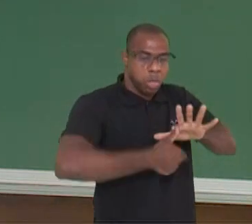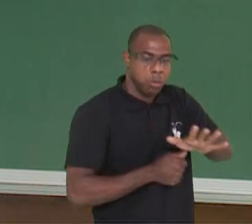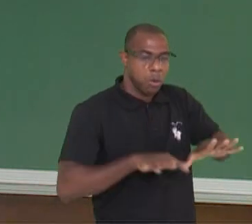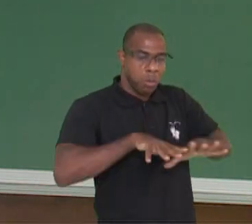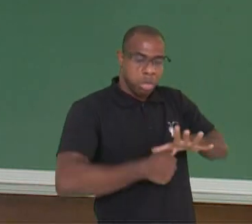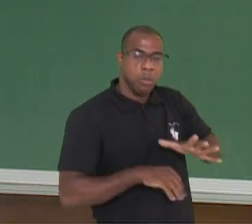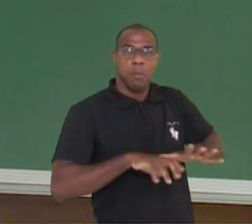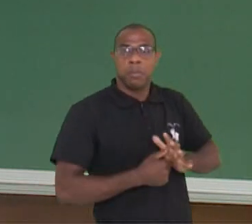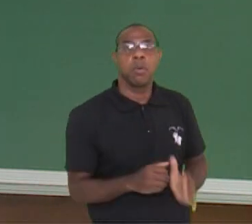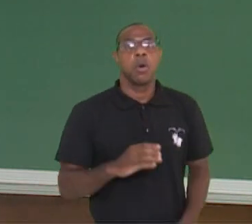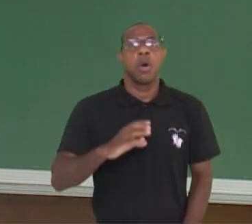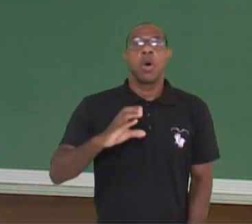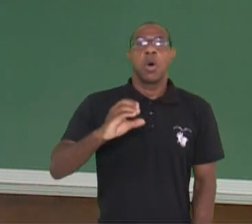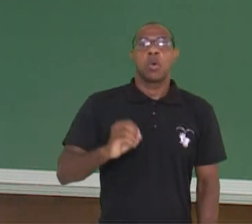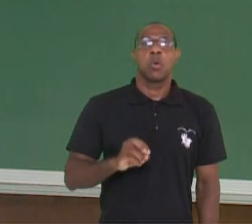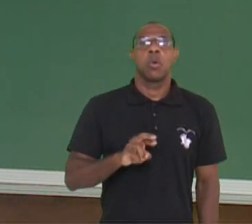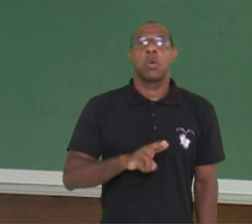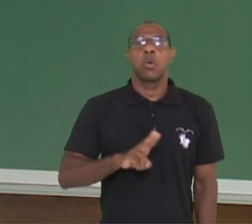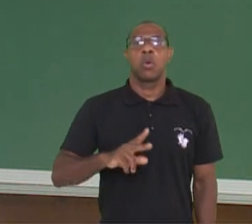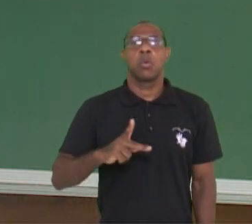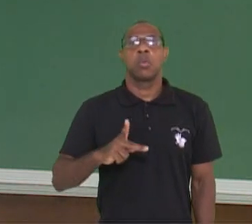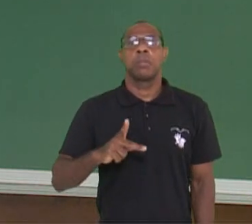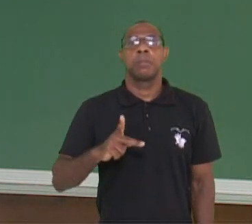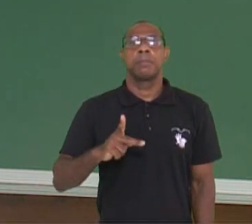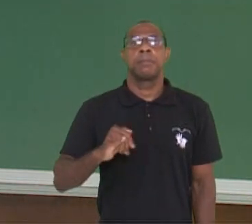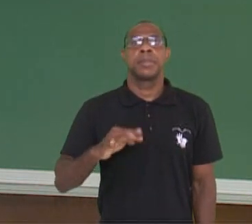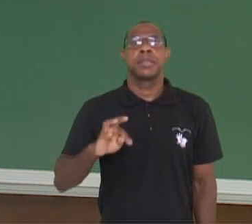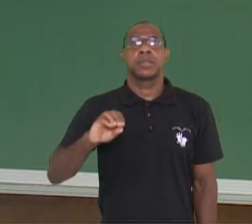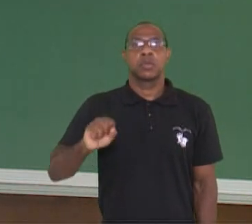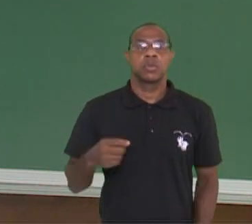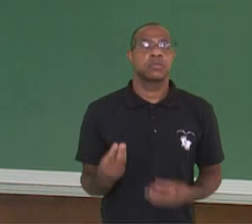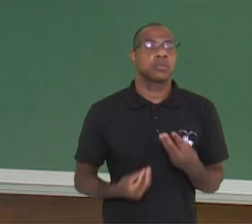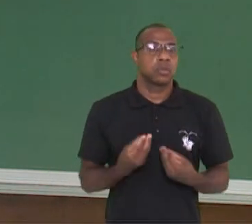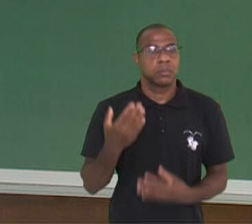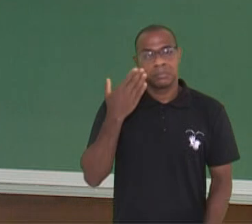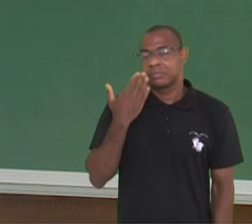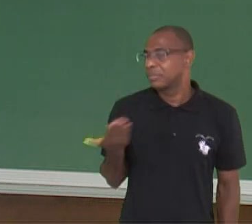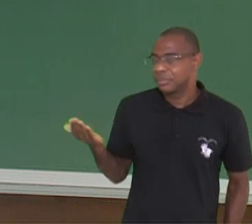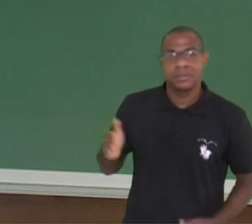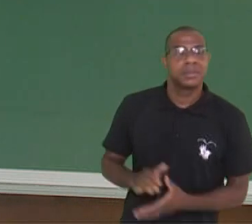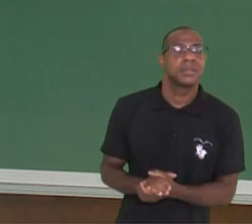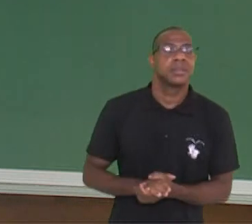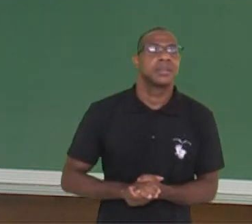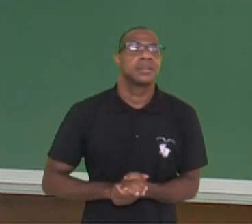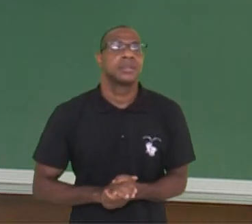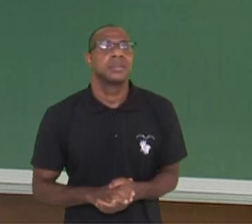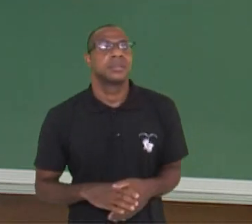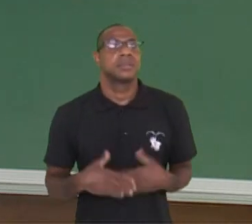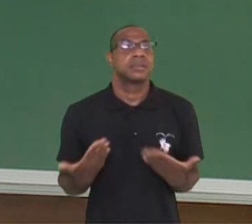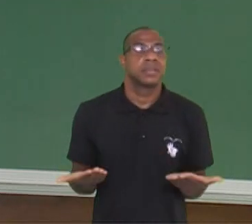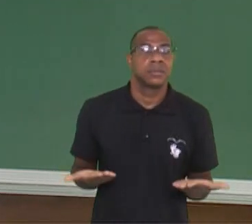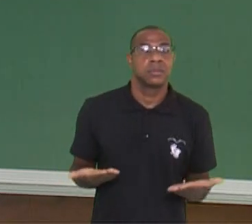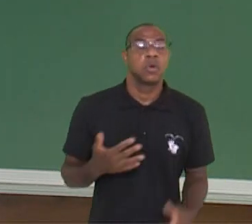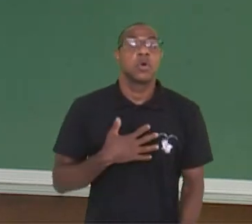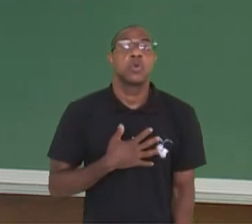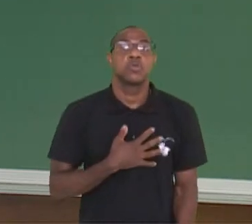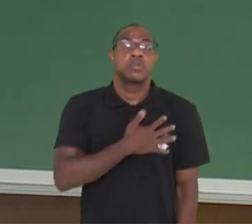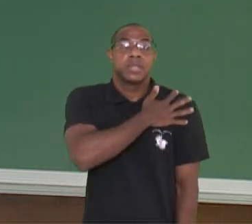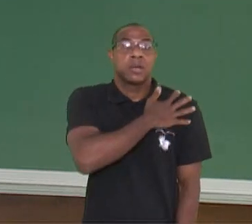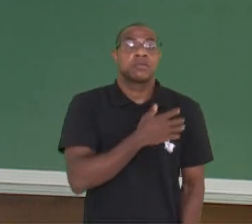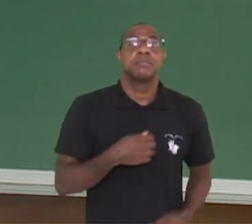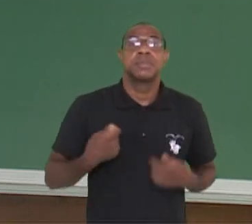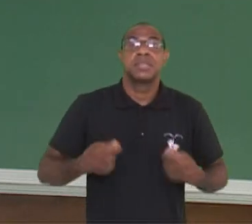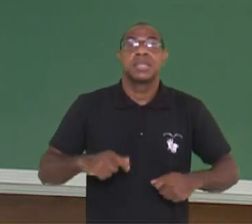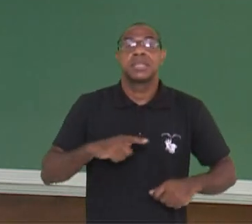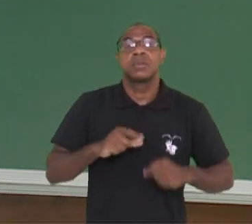de instrução, mais ligados aí à educação, ao ensino, à filosofia, os militares então teriam a